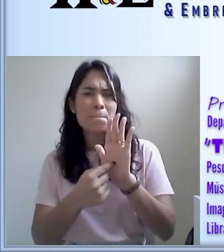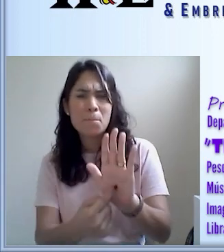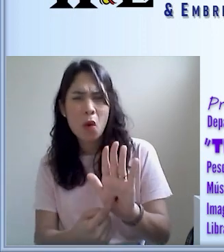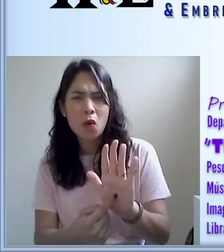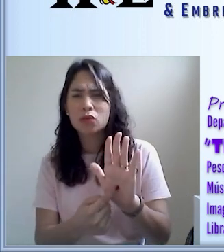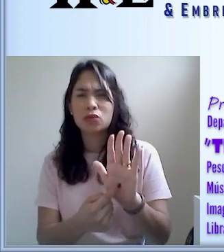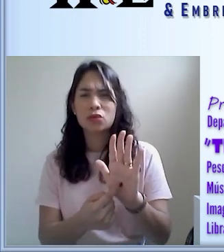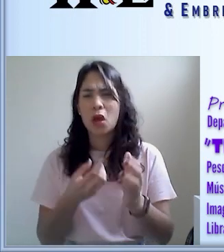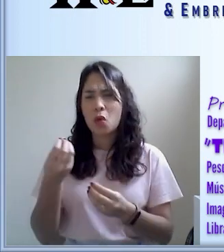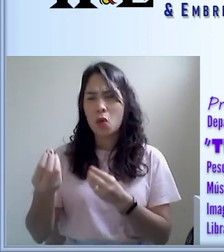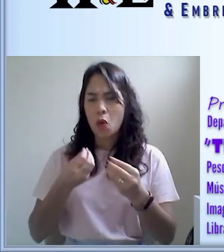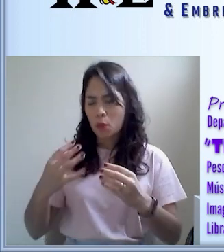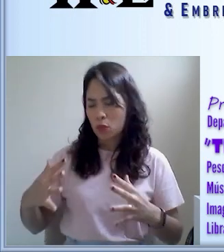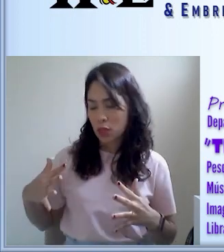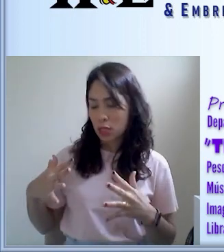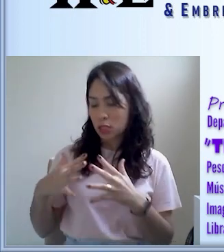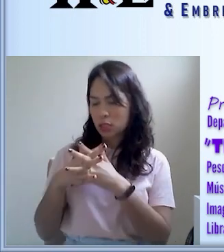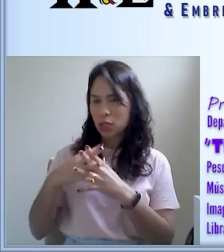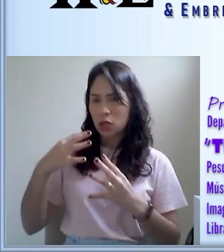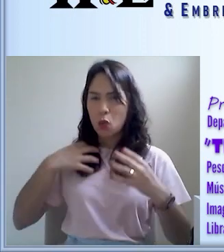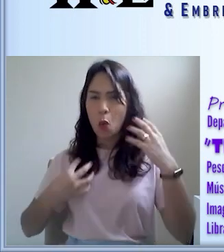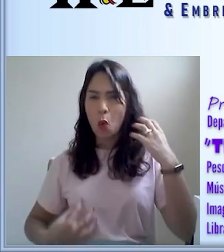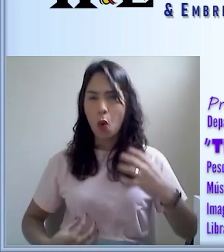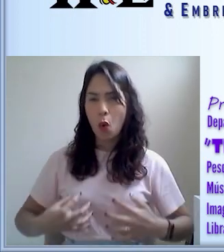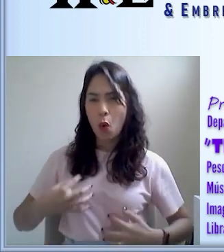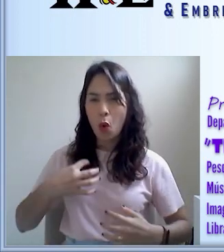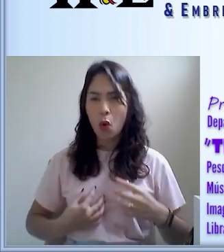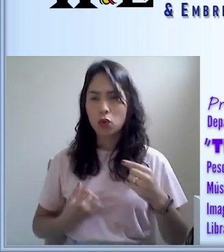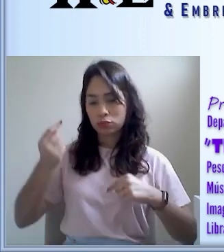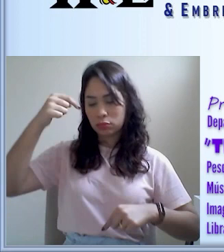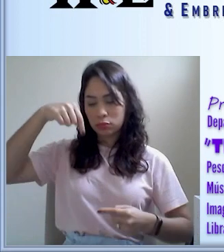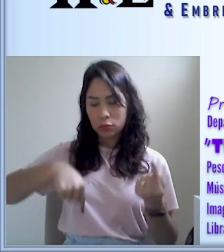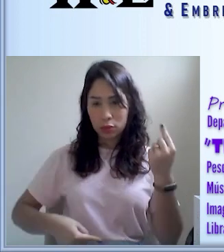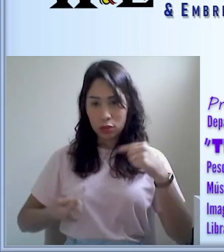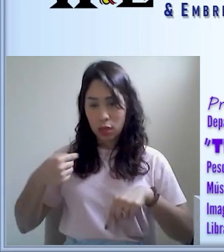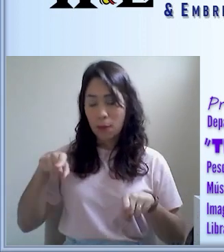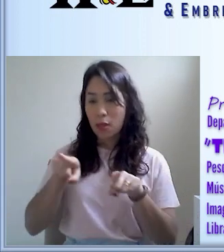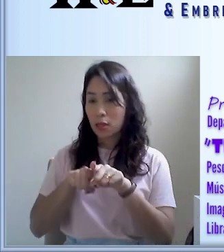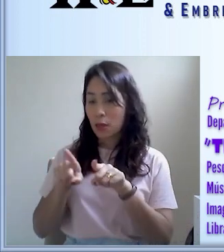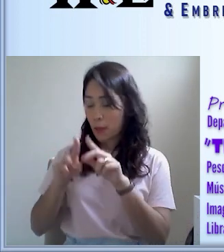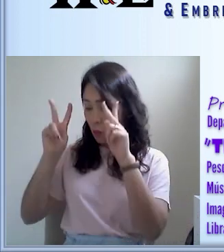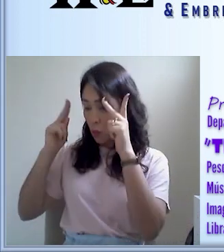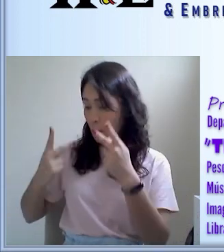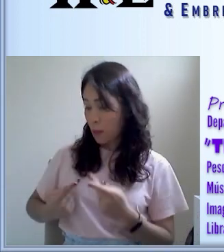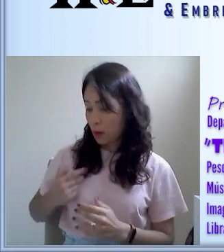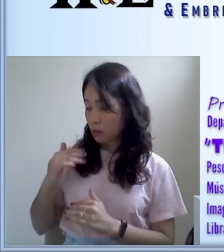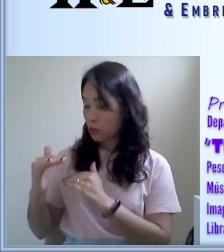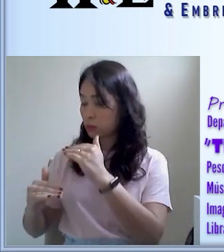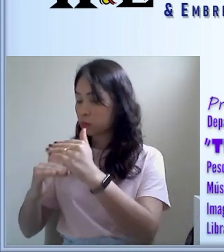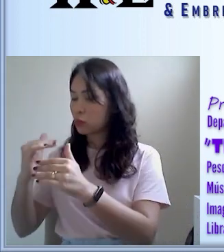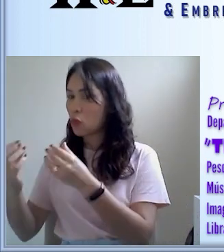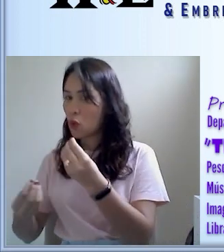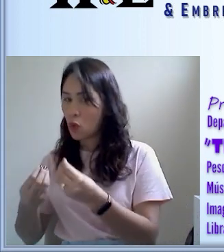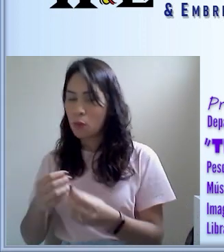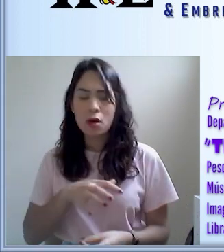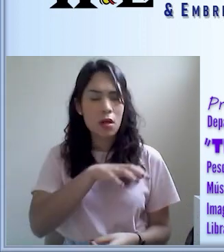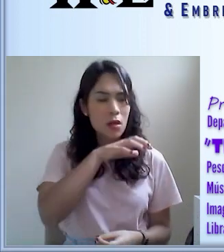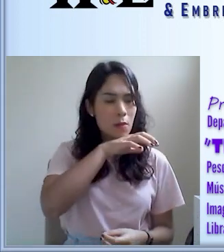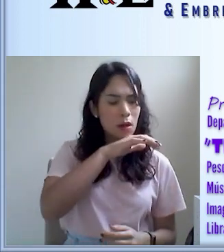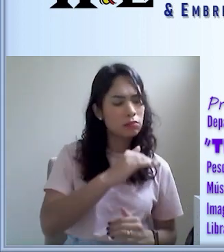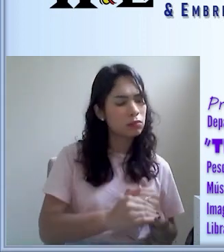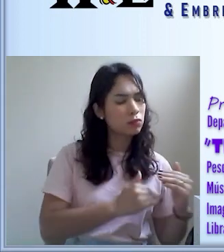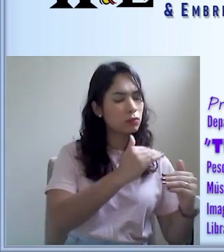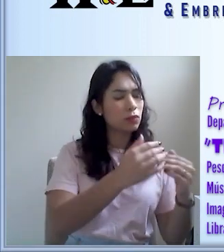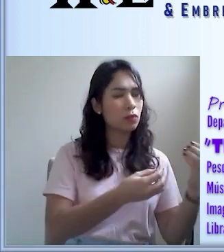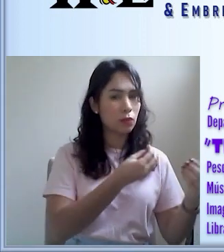conceitos morfológicos e de construção dos tecidos, órgãos e sistemas, e do seu desenvolvimento em humanos e animais